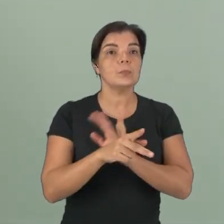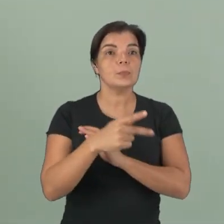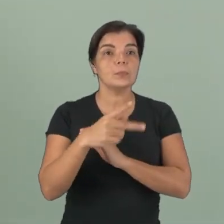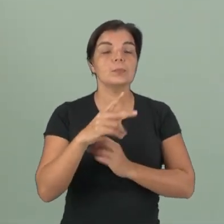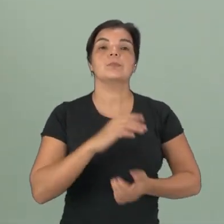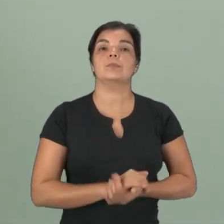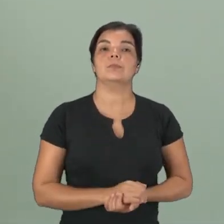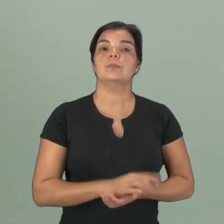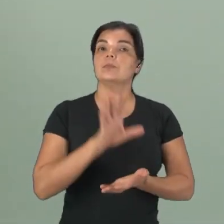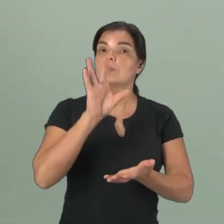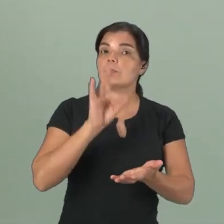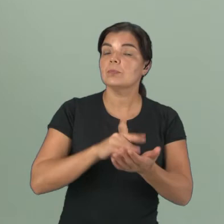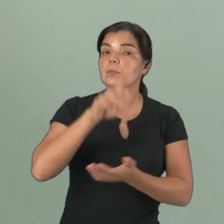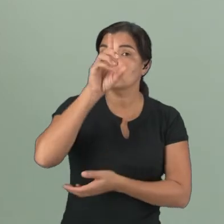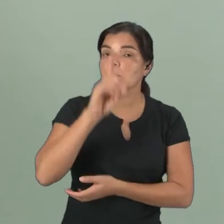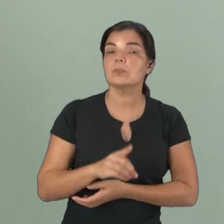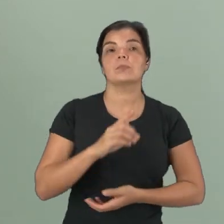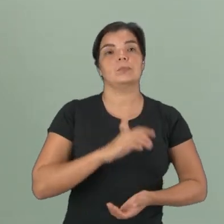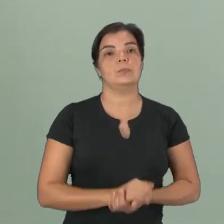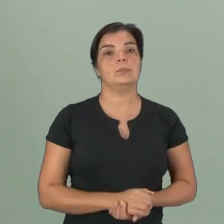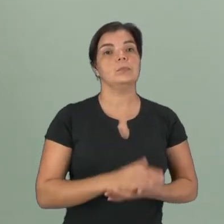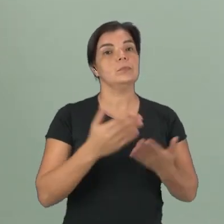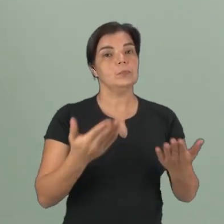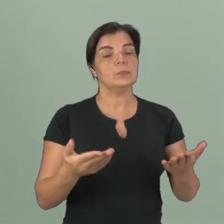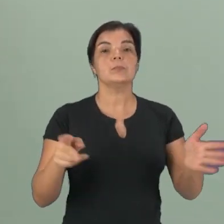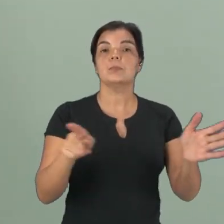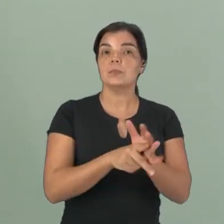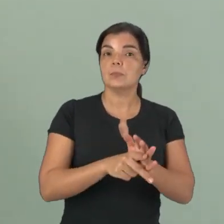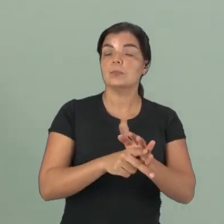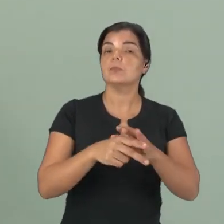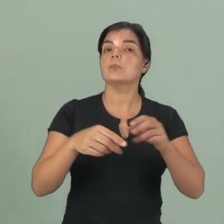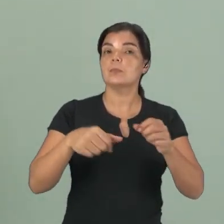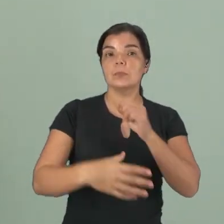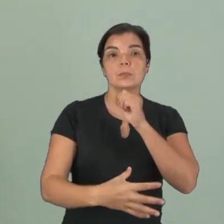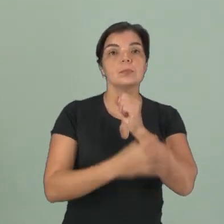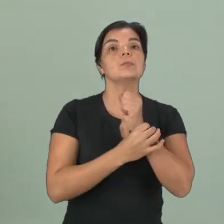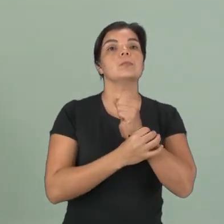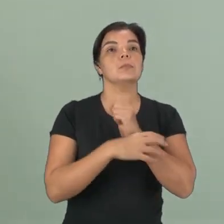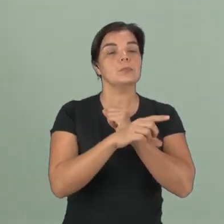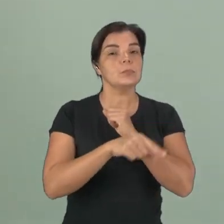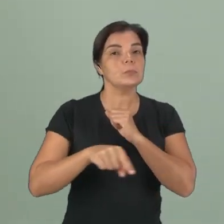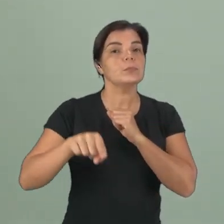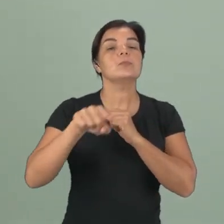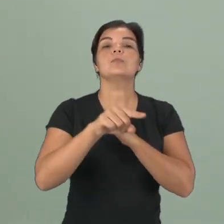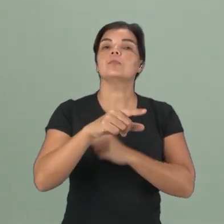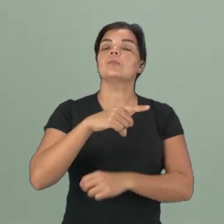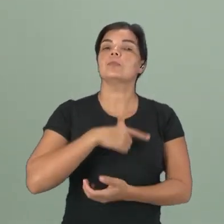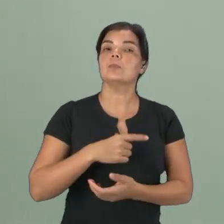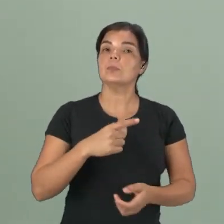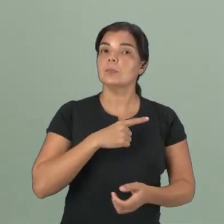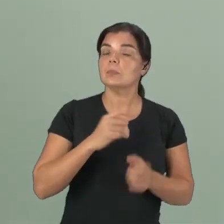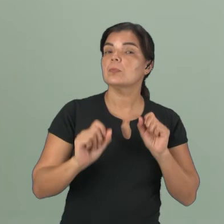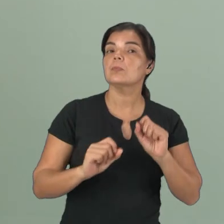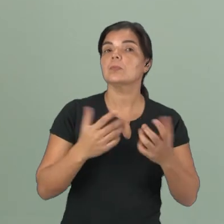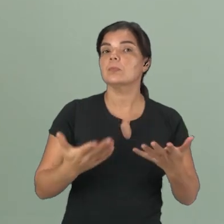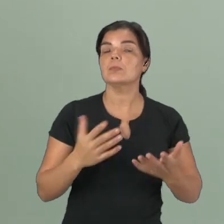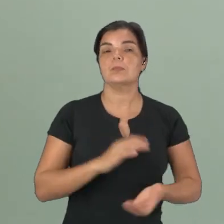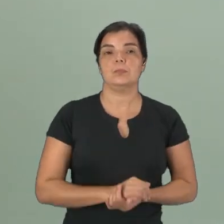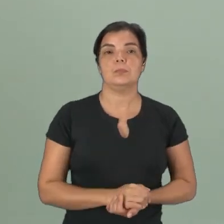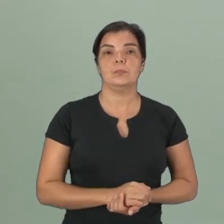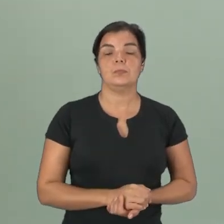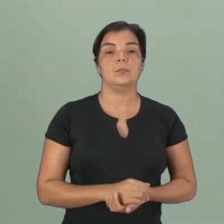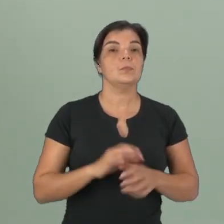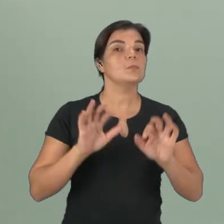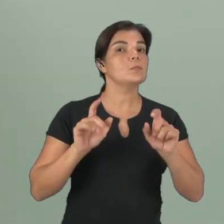seu, de fato e de direito seu. Então, essa propriedade é essa garantia de que você tenha nas